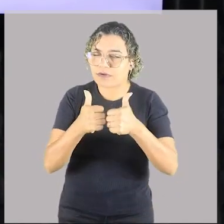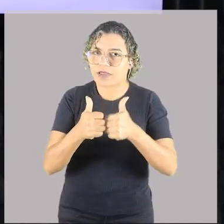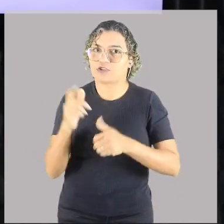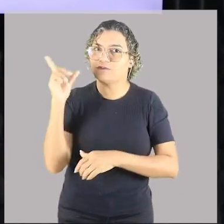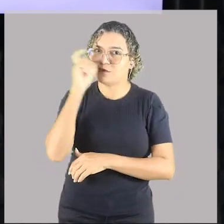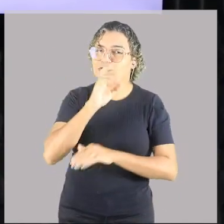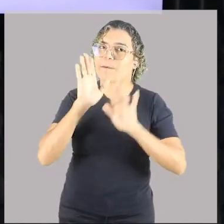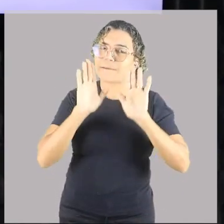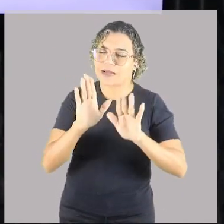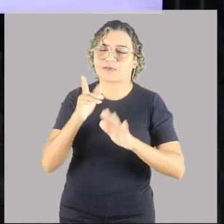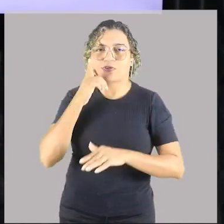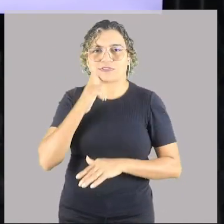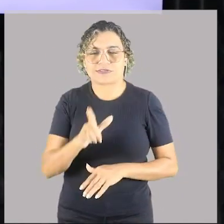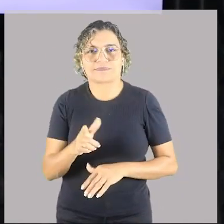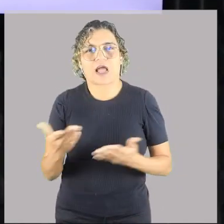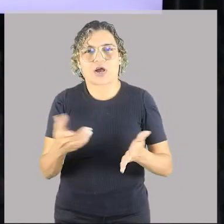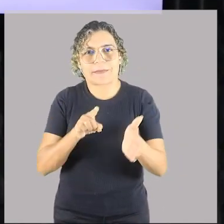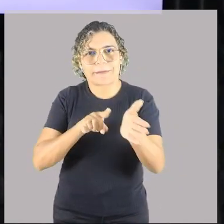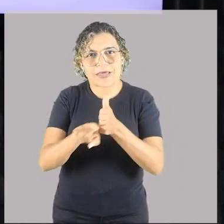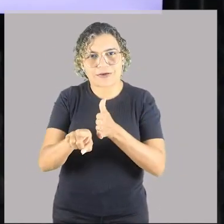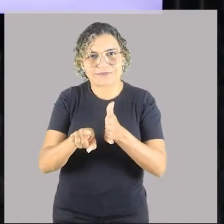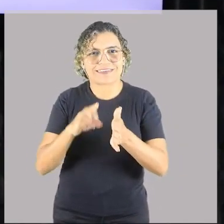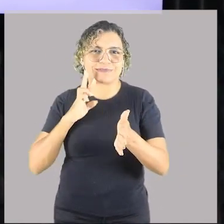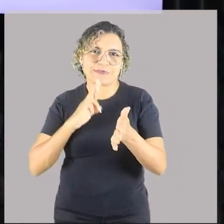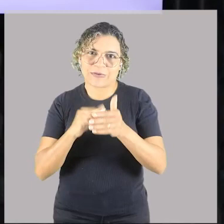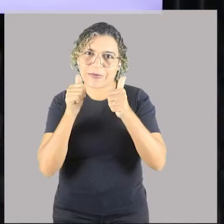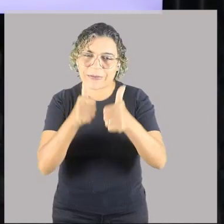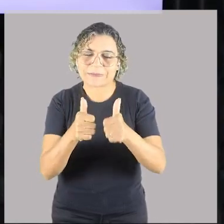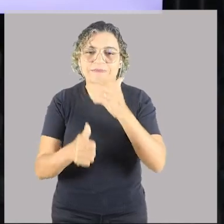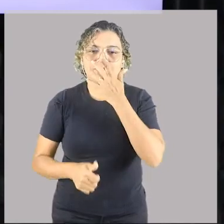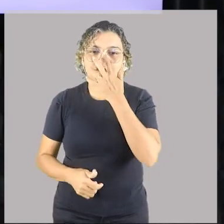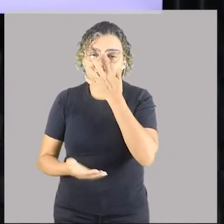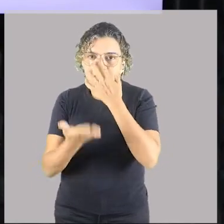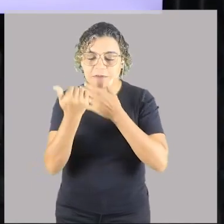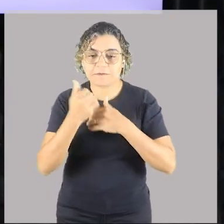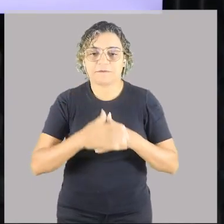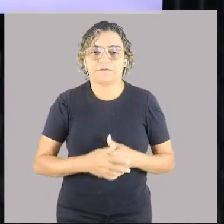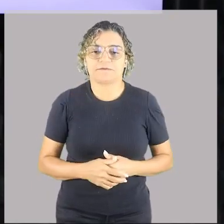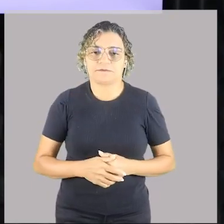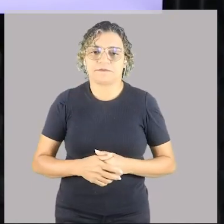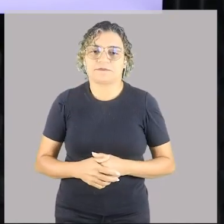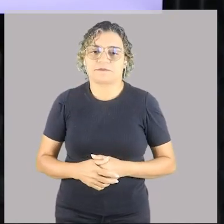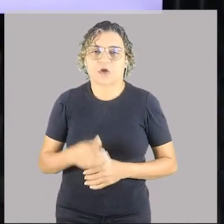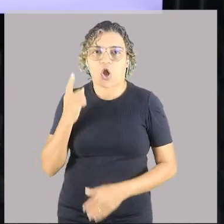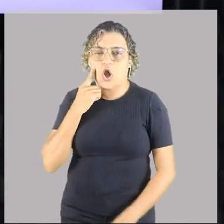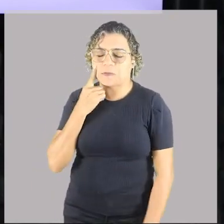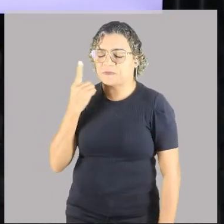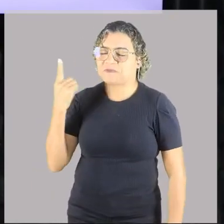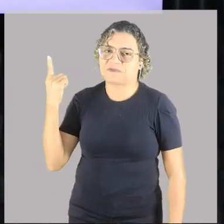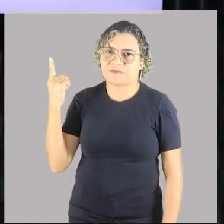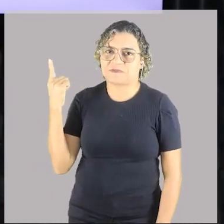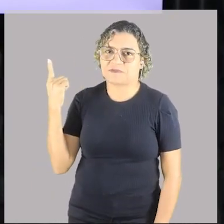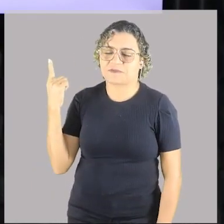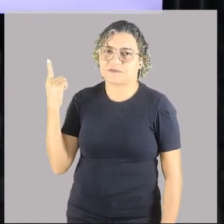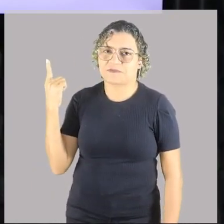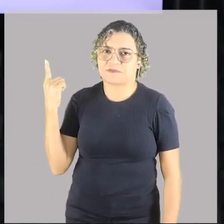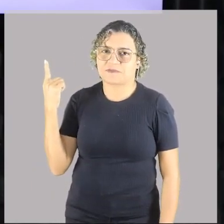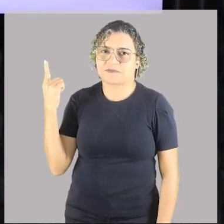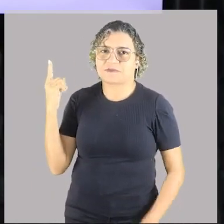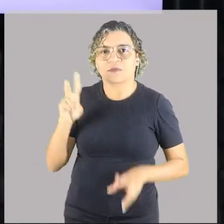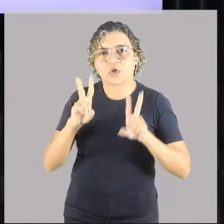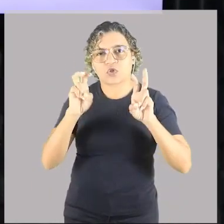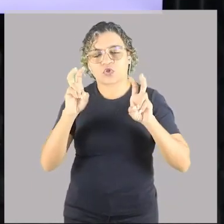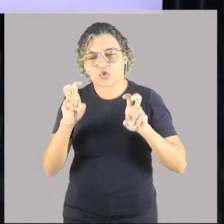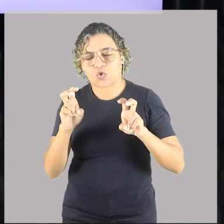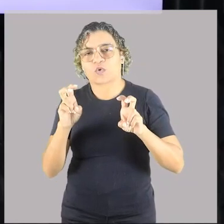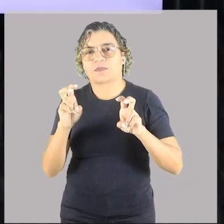certo, ok? E vamos para a questãozinha, rapidinho. Venha comigo, que ele vai dizer o seguinte, ó. Sobre as